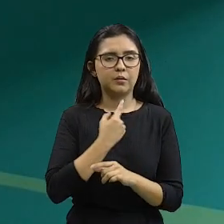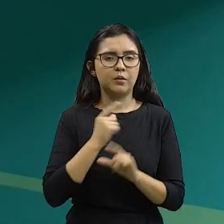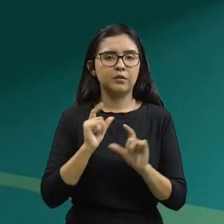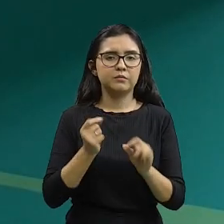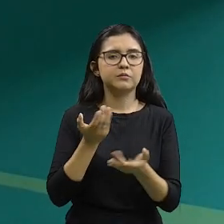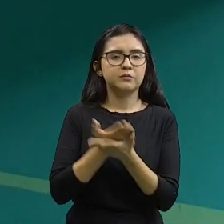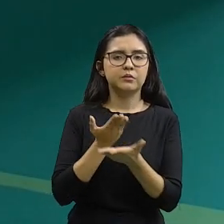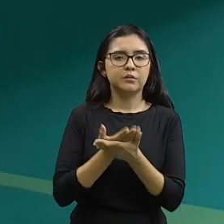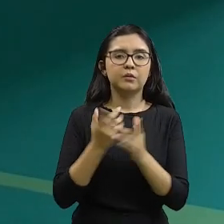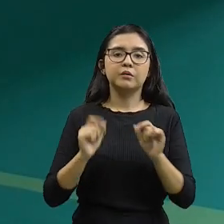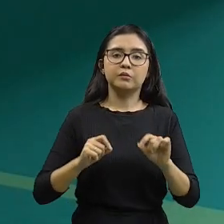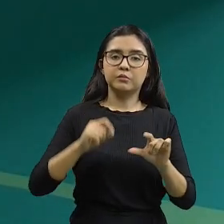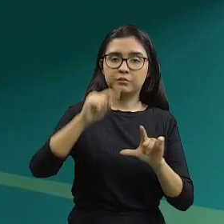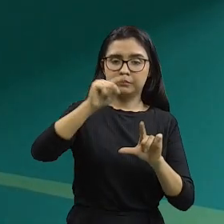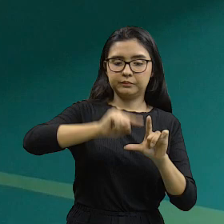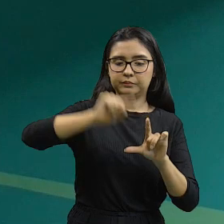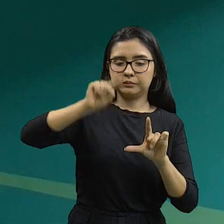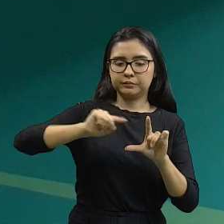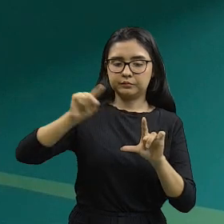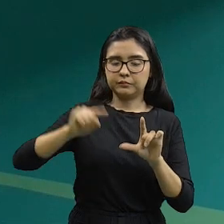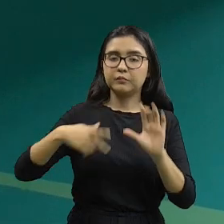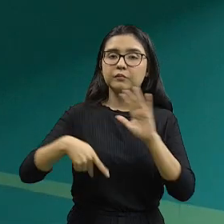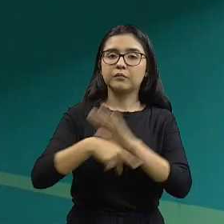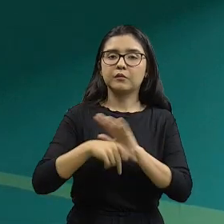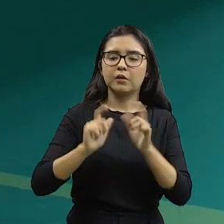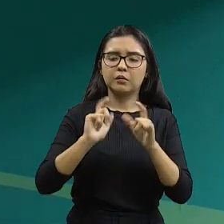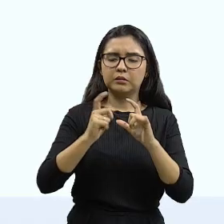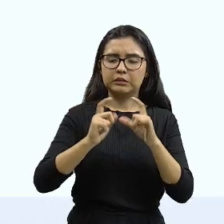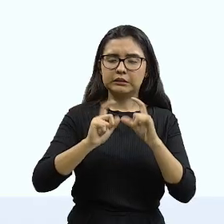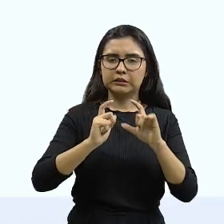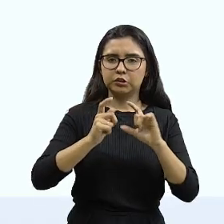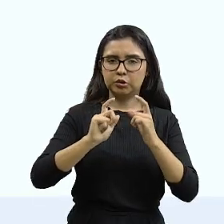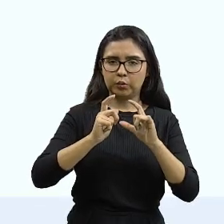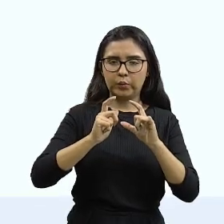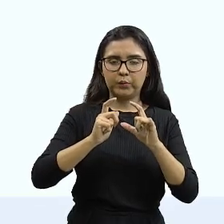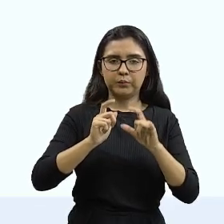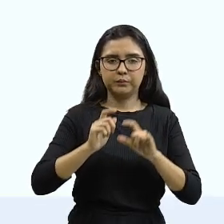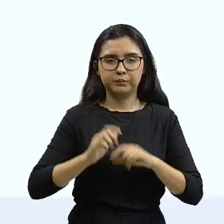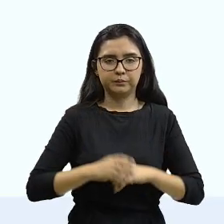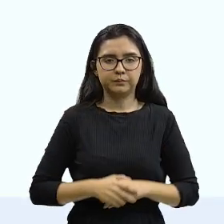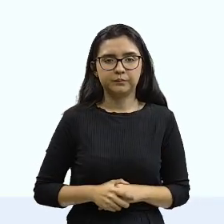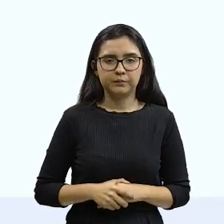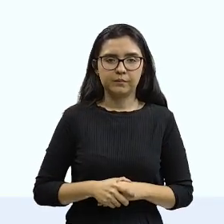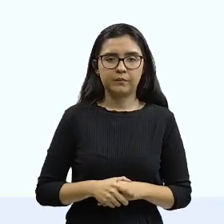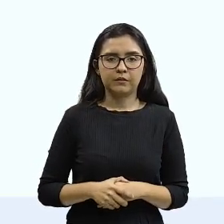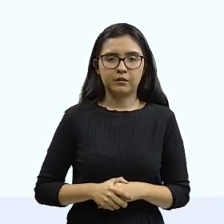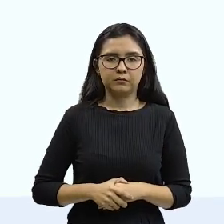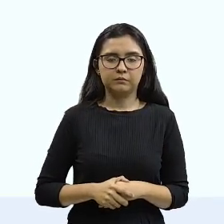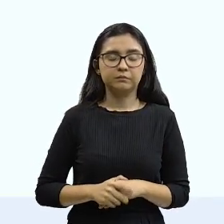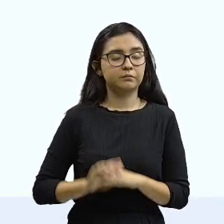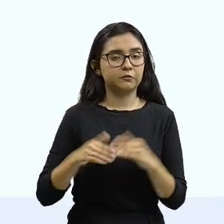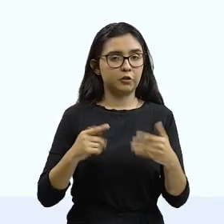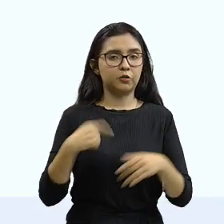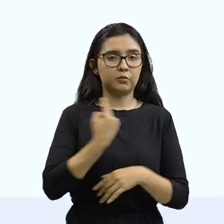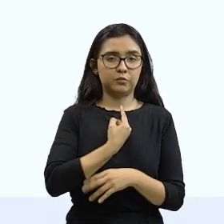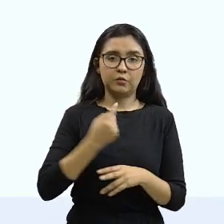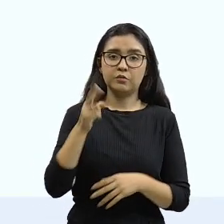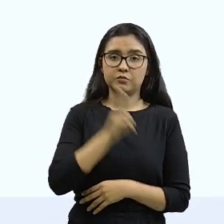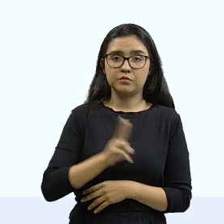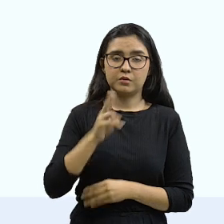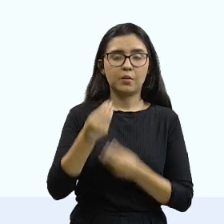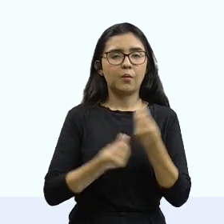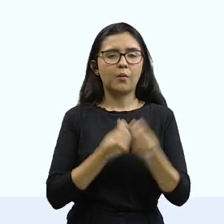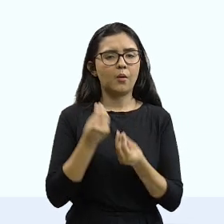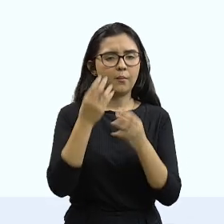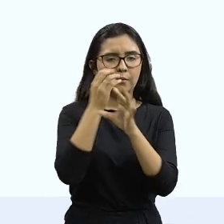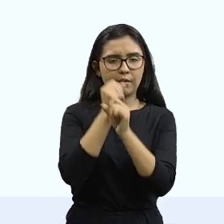aqui vai ser o gráfico desse resistor. É um dispositivo que a gente vai utilizar para resolver